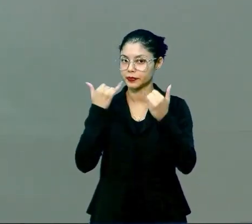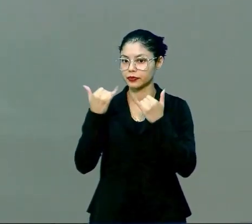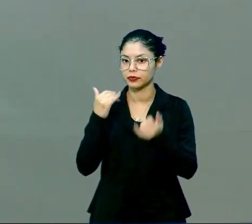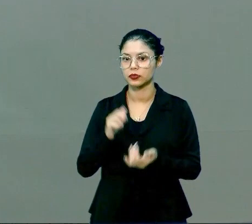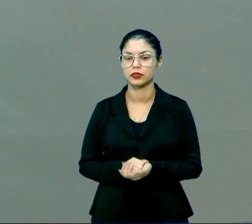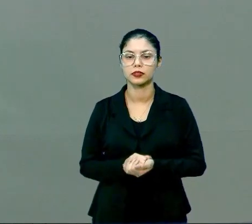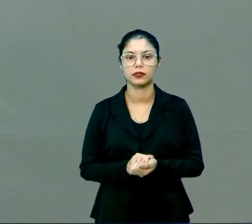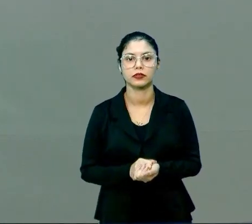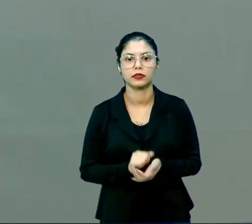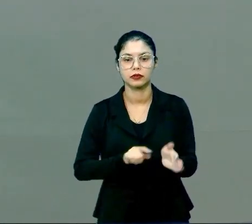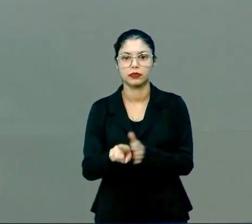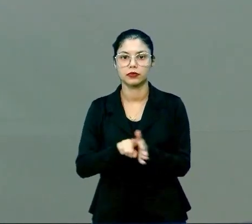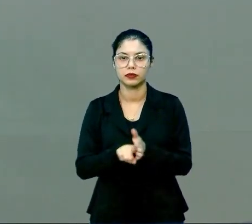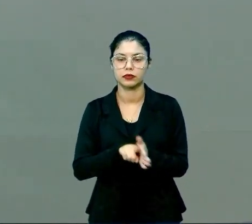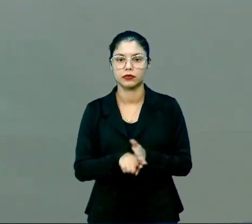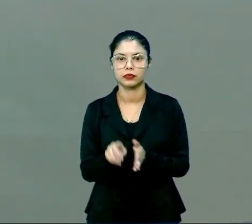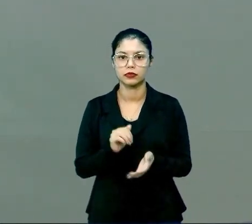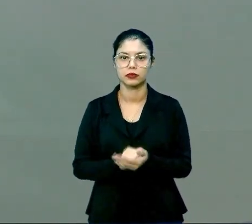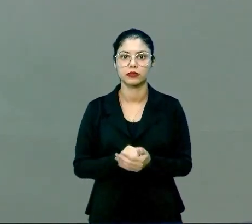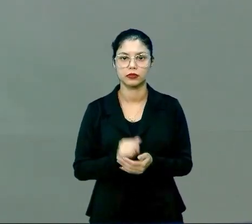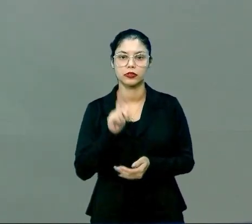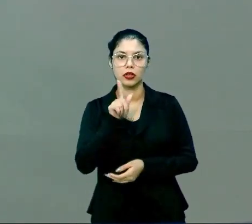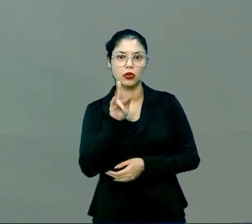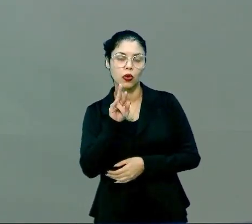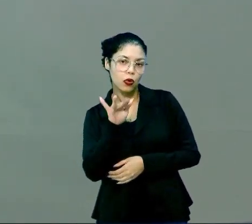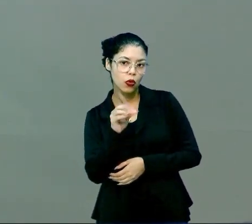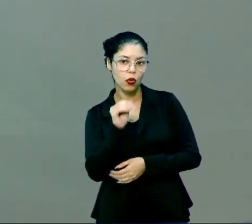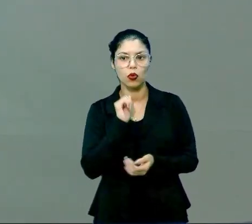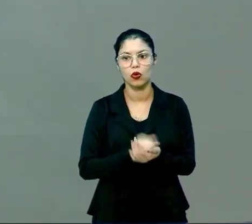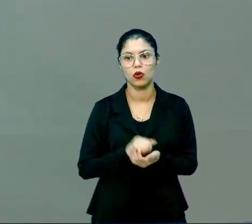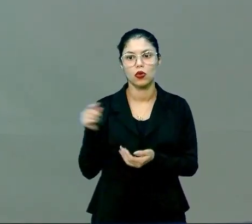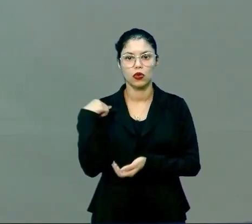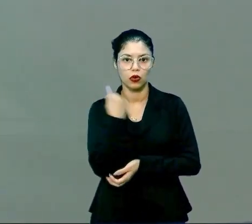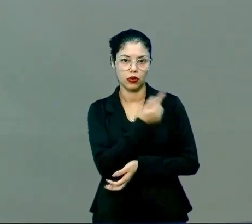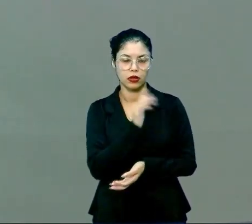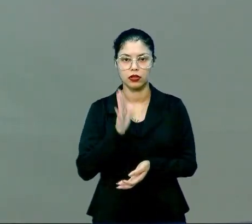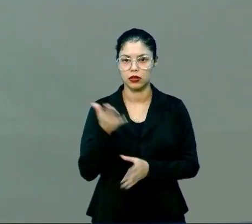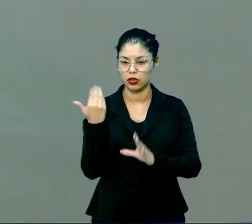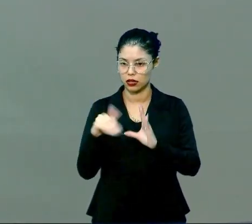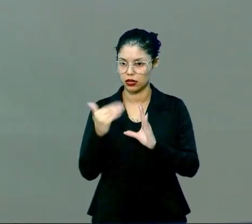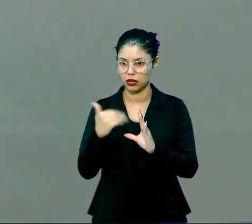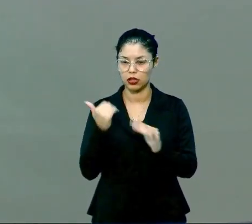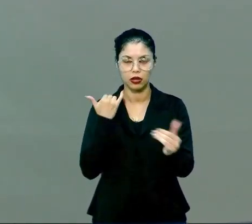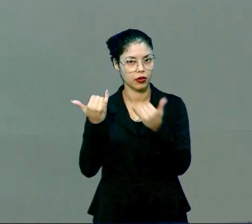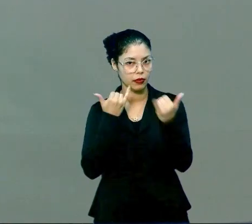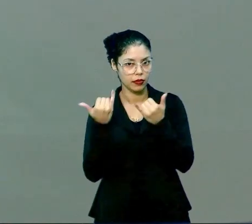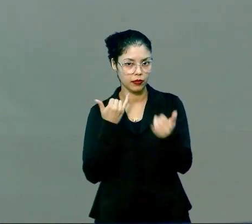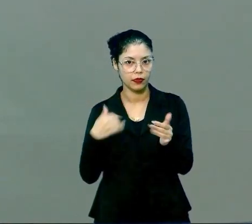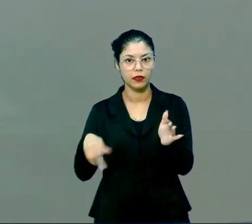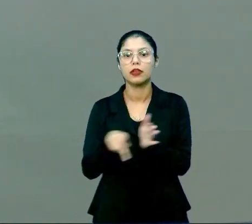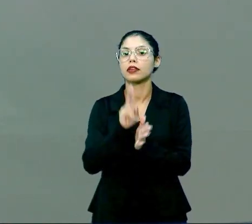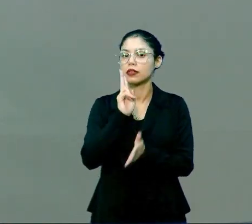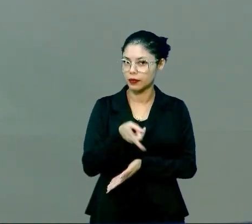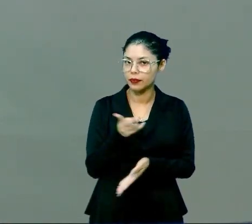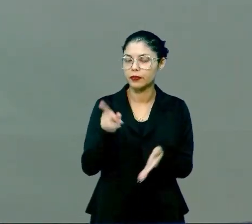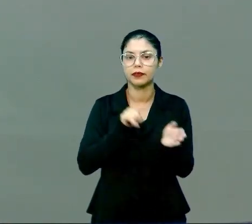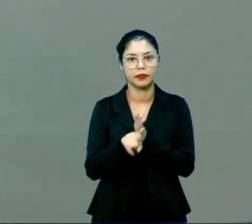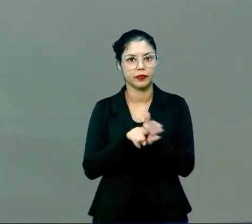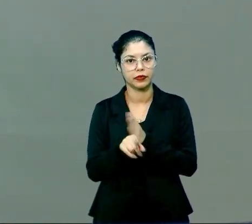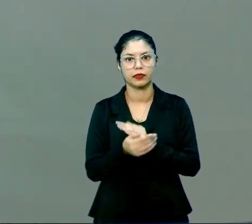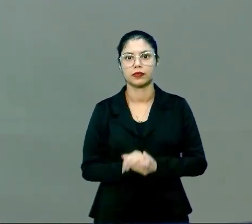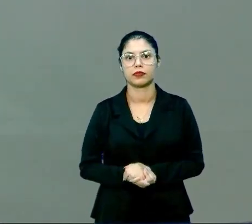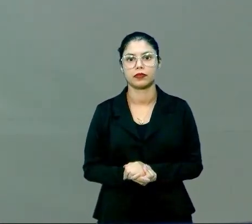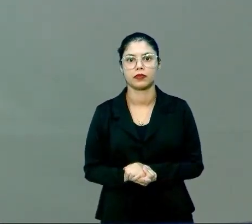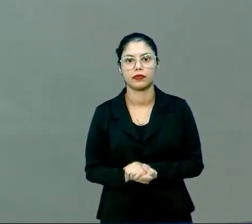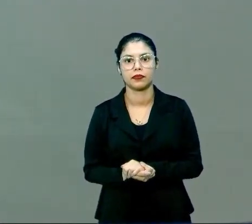propagandas. Uma pesquisa que nós fizemos, por exemplo, no Google, as nossas redes sociais já ficam enviando propagandas dessa mesma pesquisa.